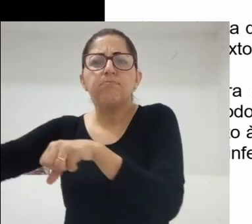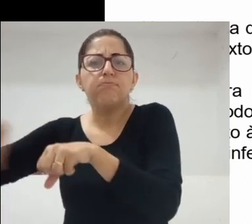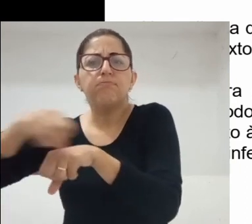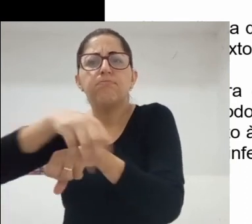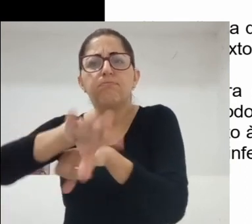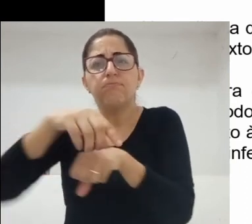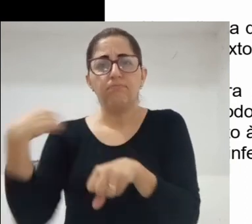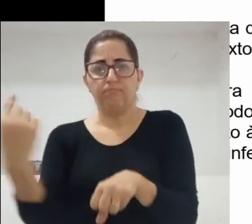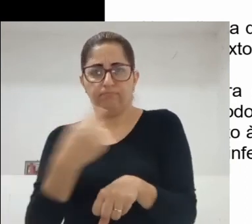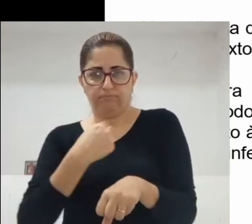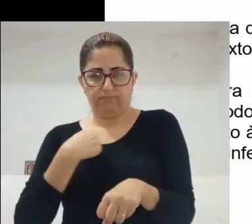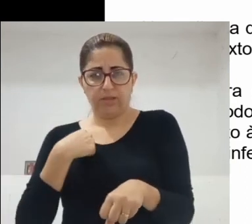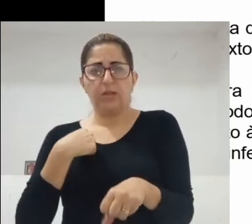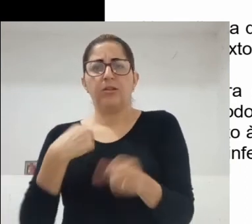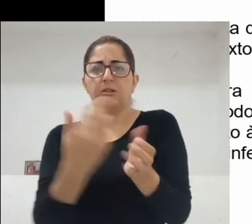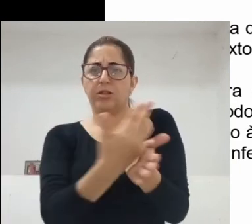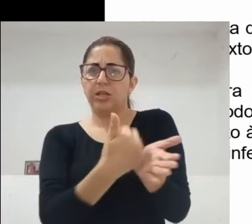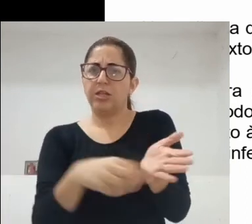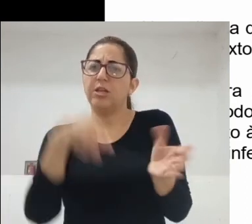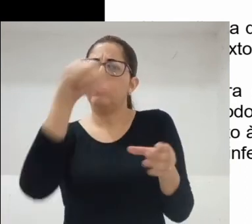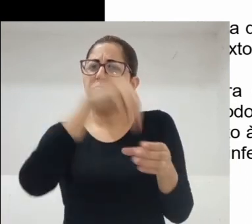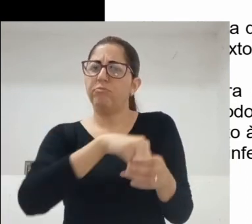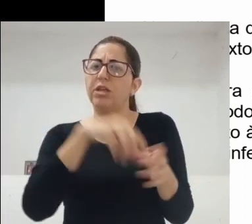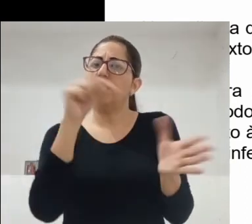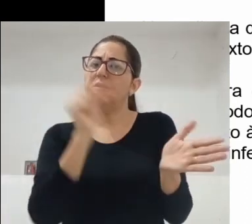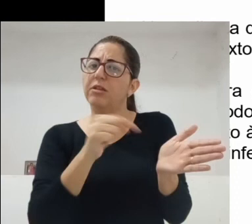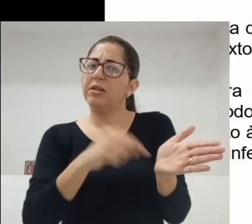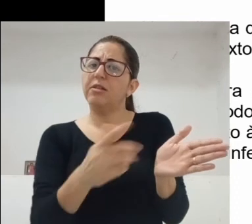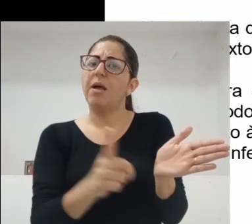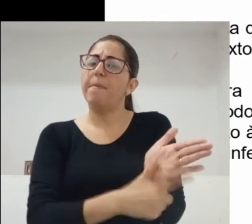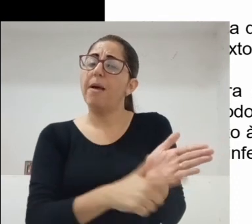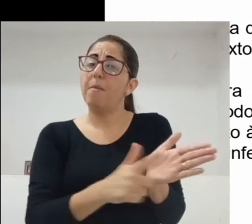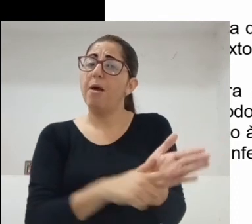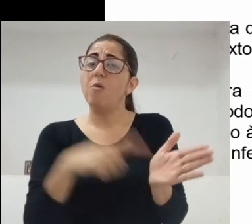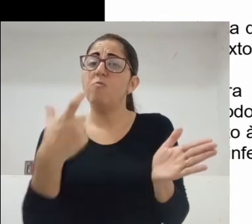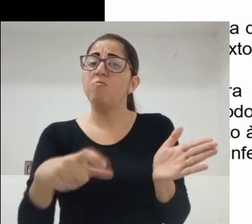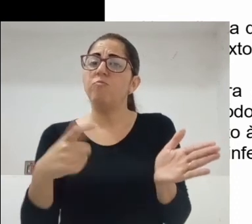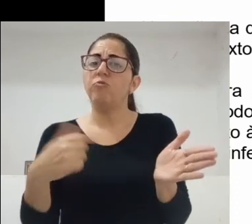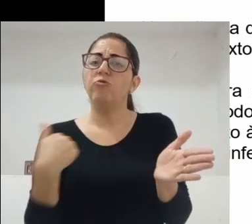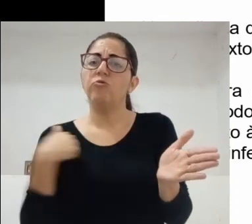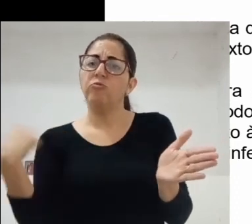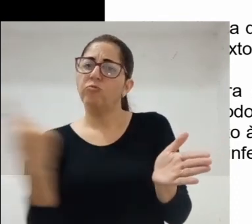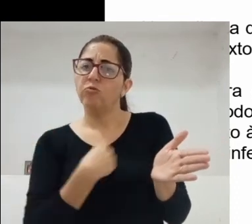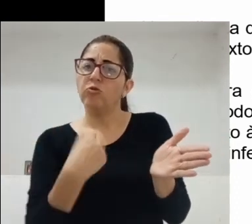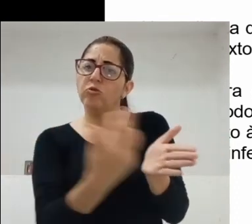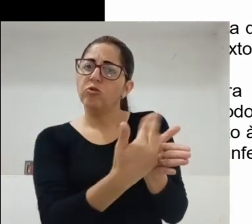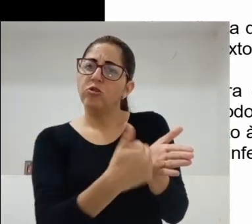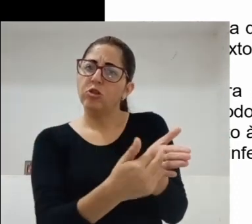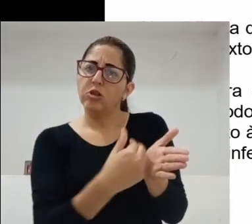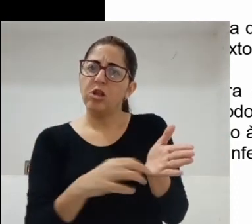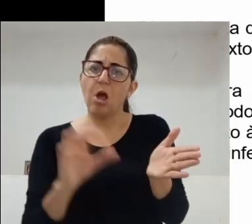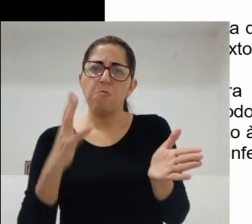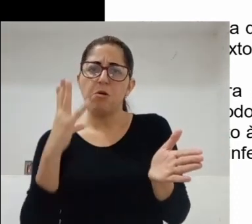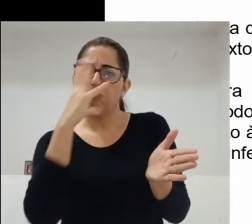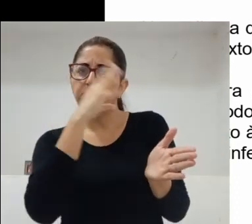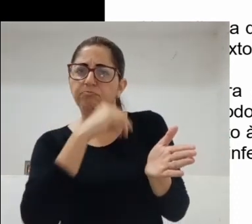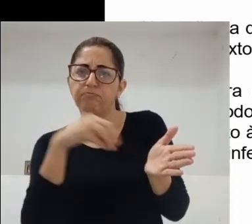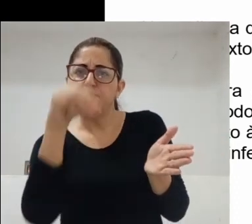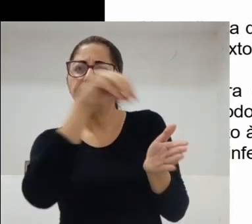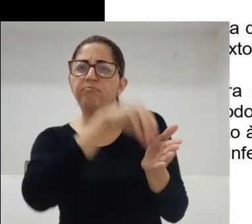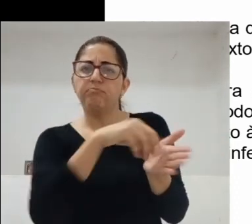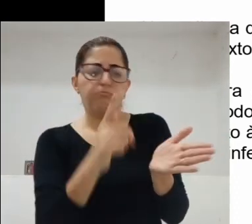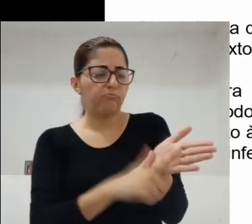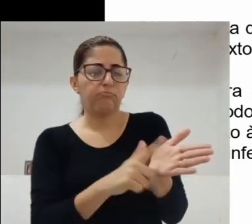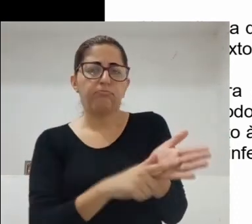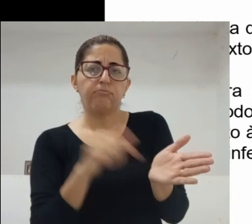né? Como que a gente vai distribuir o nosso desenho dentro dessa folha, né? Como que a gente decide ou define onde que